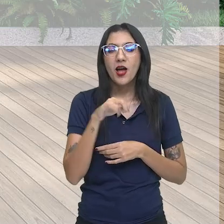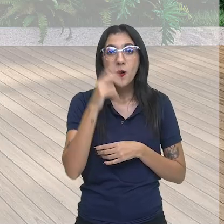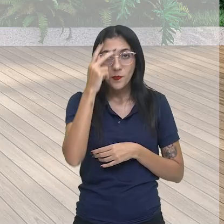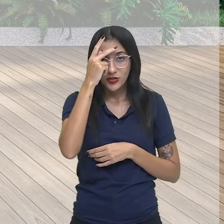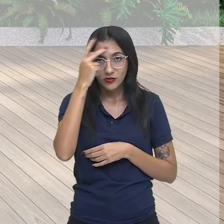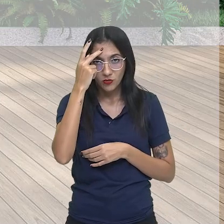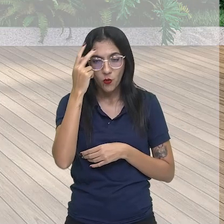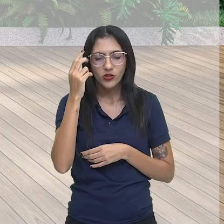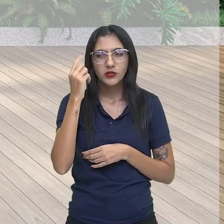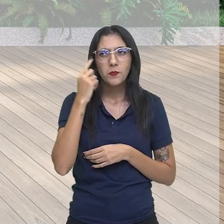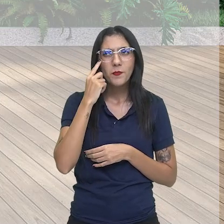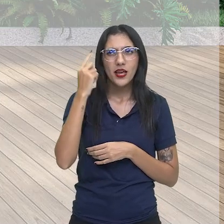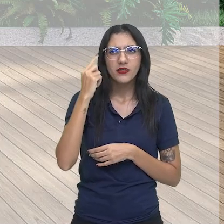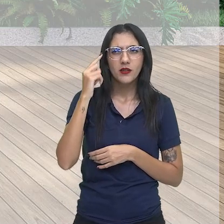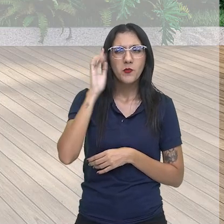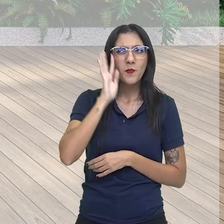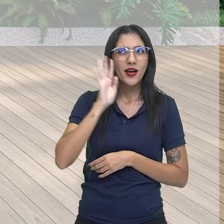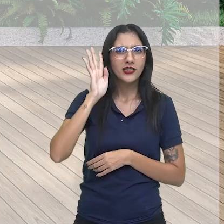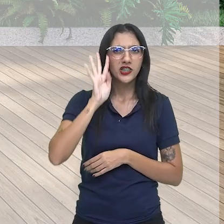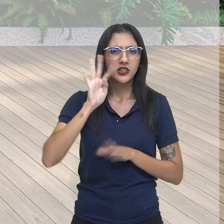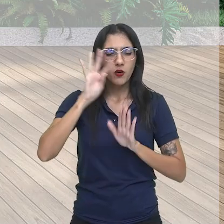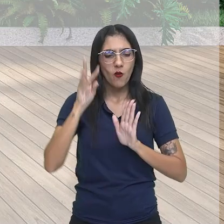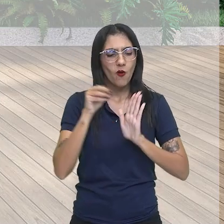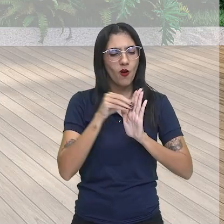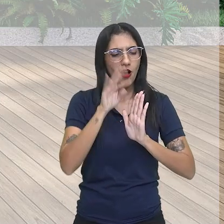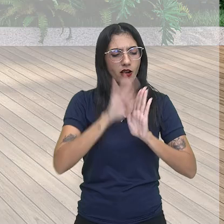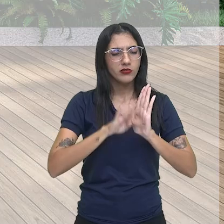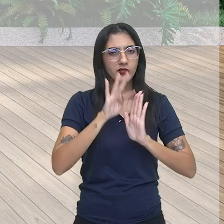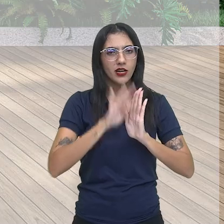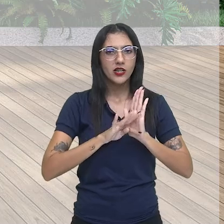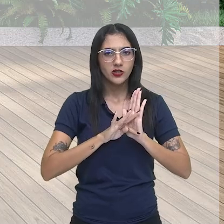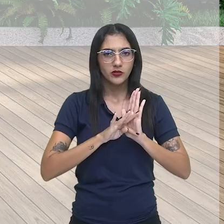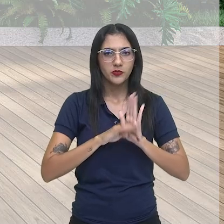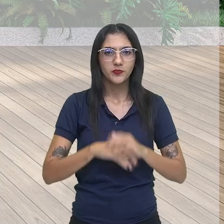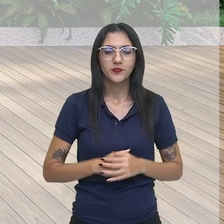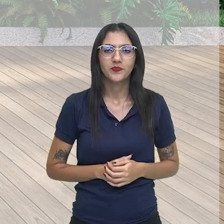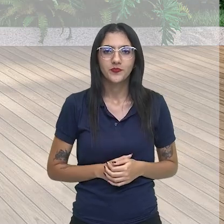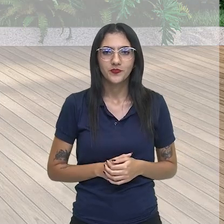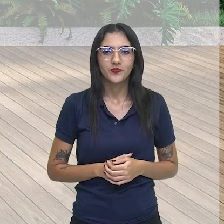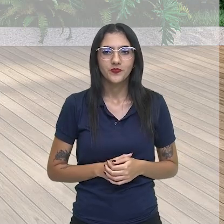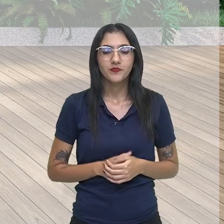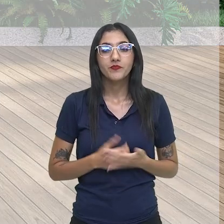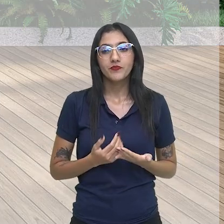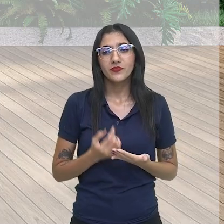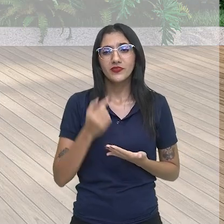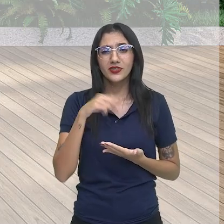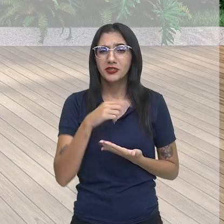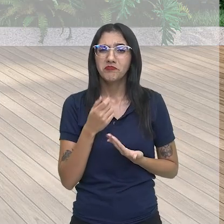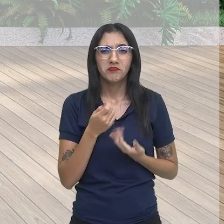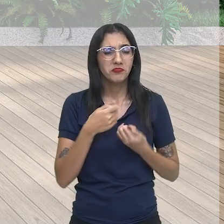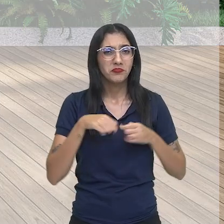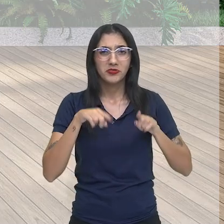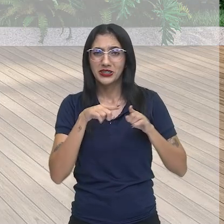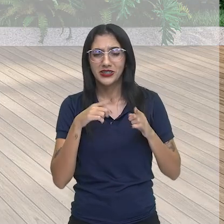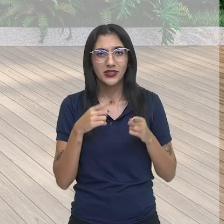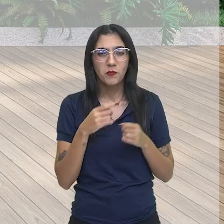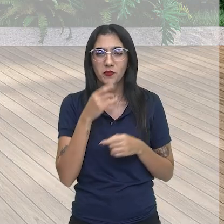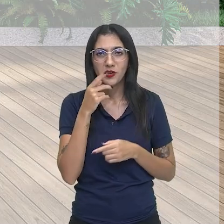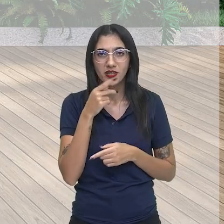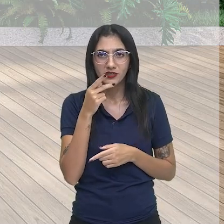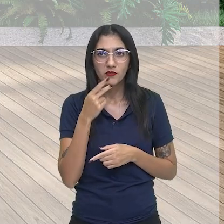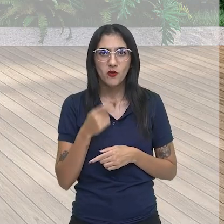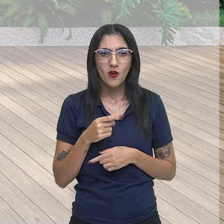um eu poético para falar certas coisas. Não necessariamente o autor está